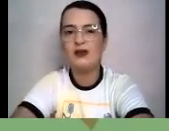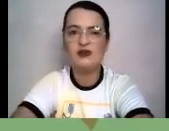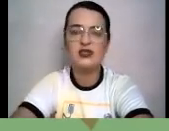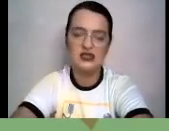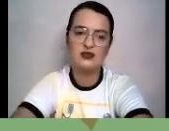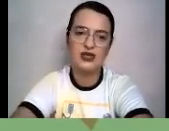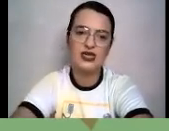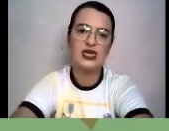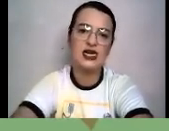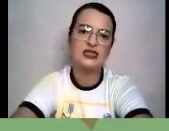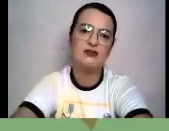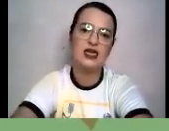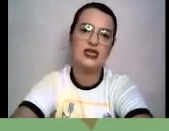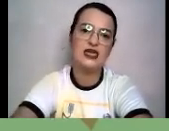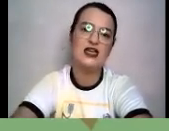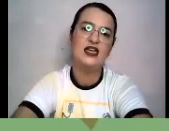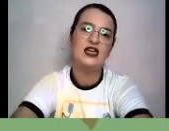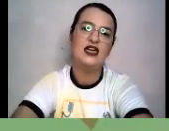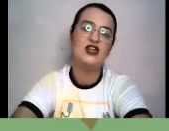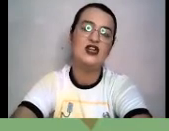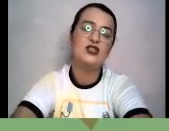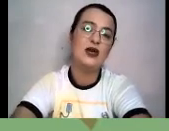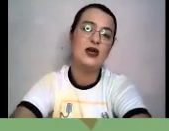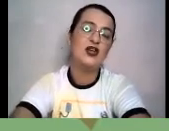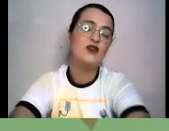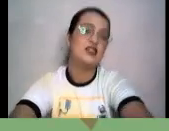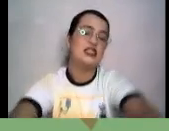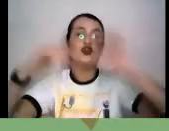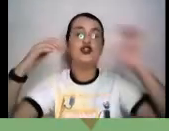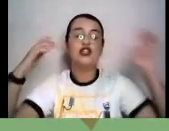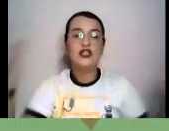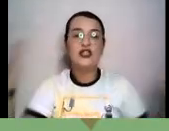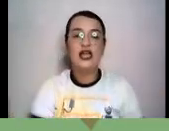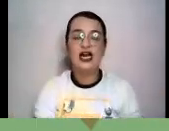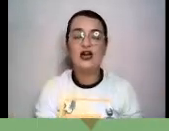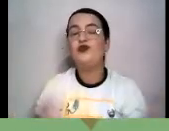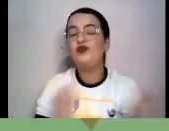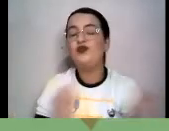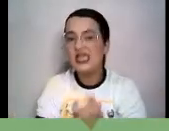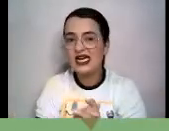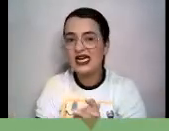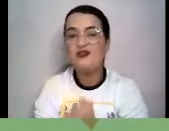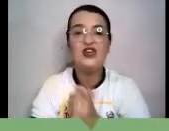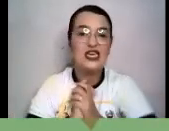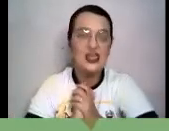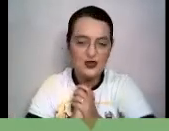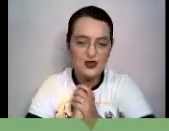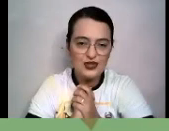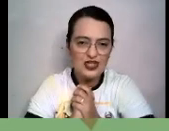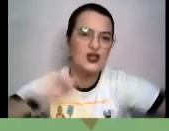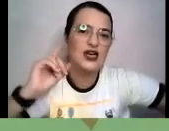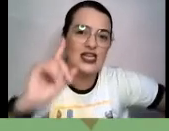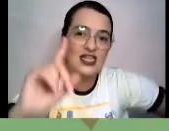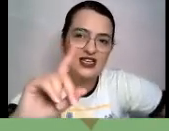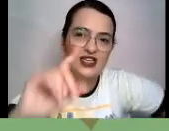que vai ficar para vocês responderem aí em casa, beleza? Então, espero que vocês tenham gostado da aula. Fiquem em casa, fiquem com